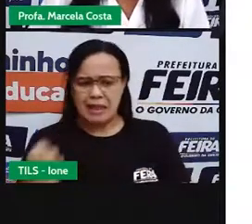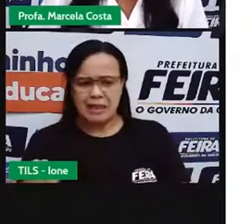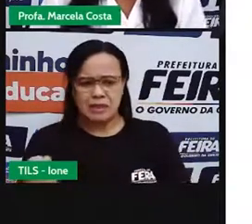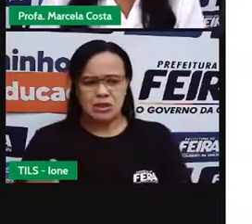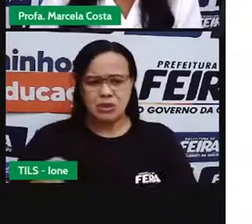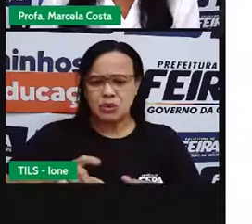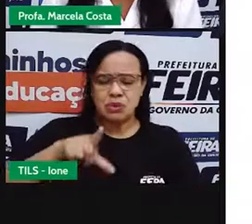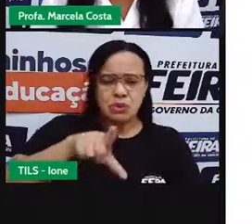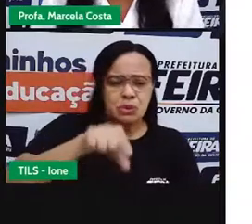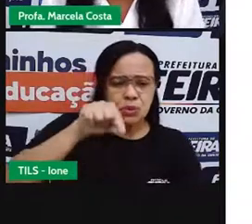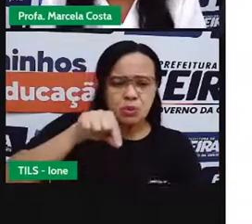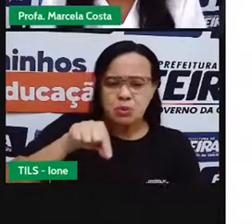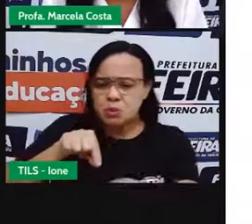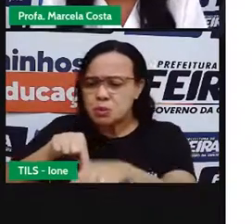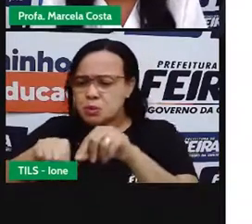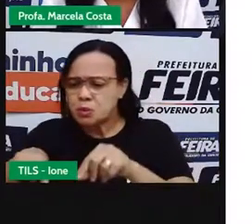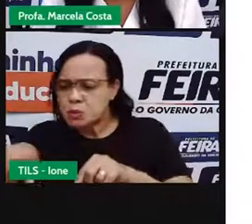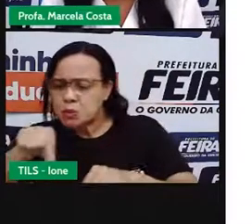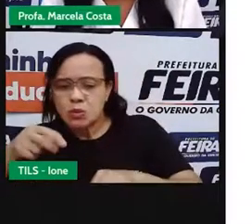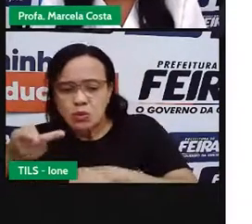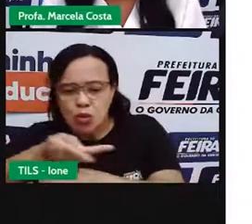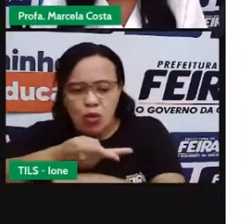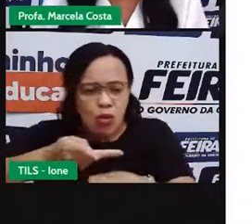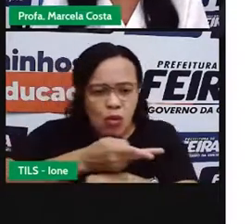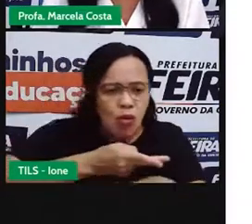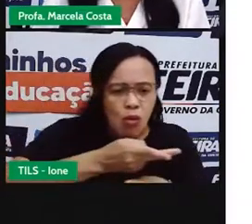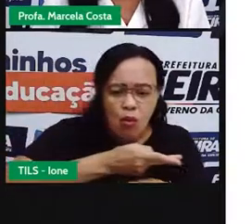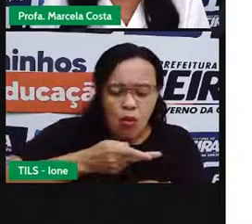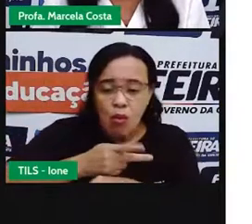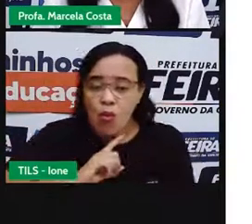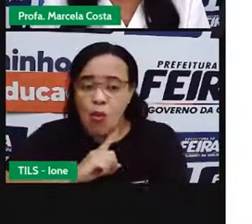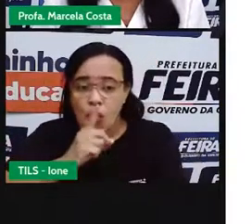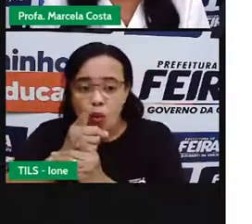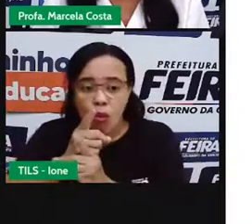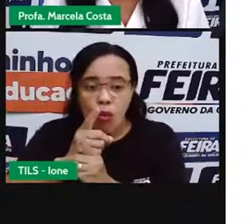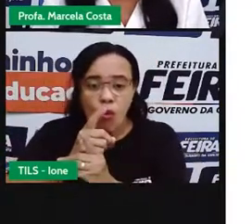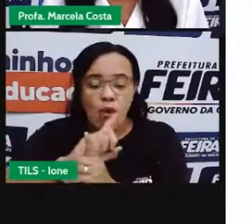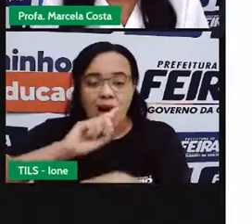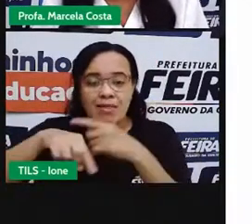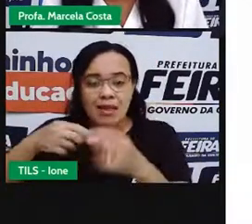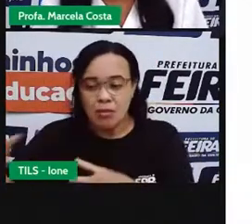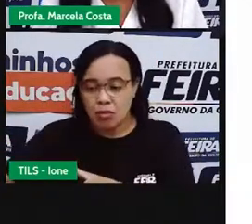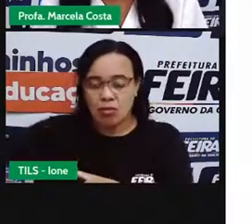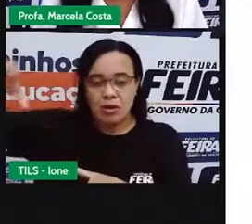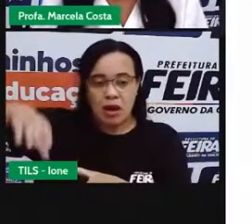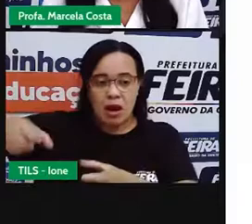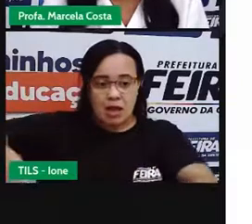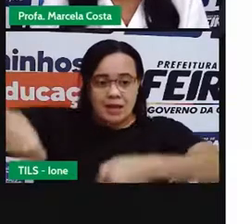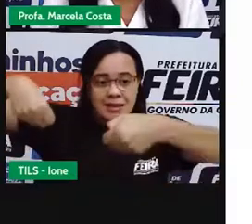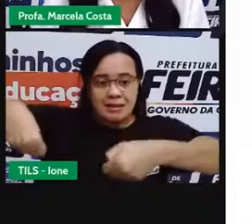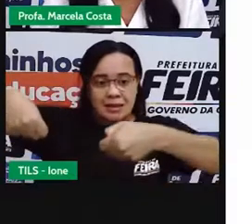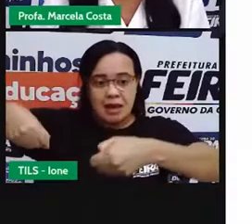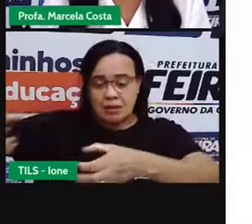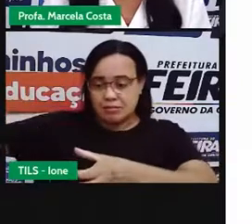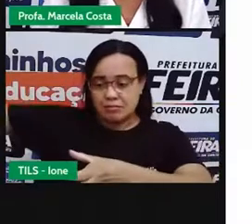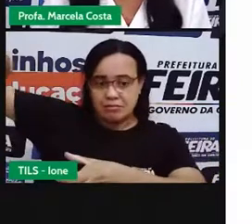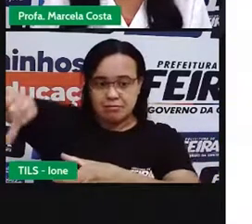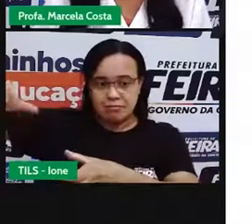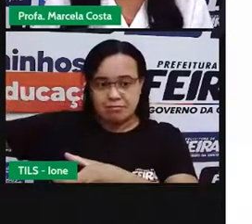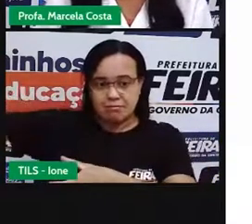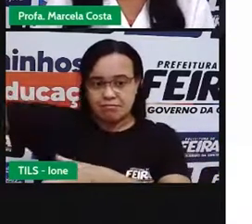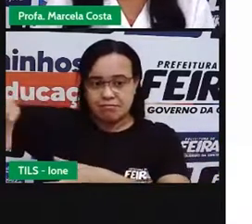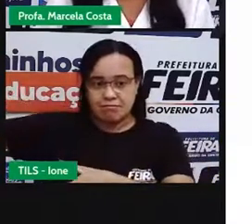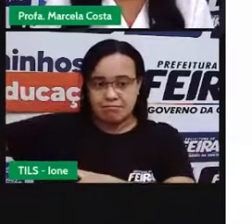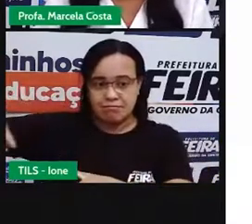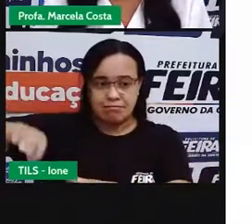pessoas que geralmente não têm um vínculo formal de emprego, mas que elas trabalham, vão passando ali nas casas, nos comércios,